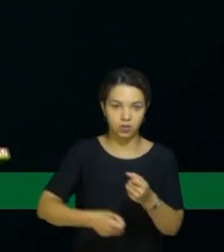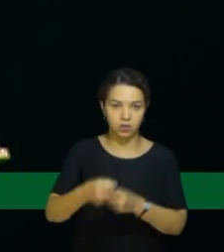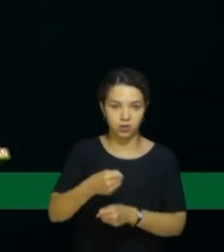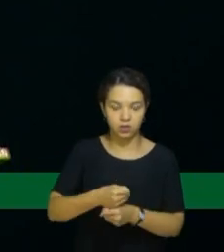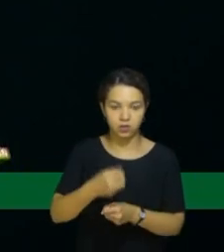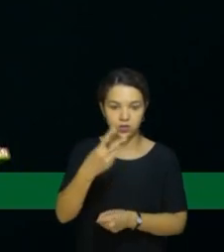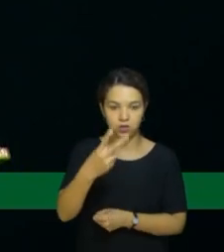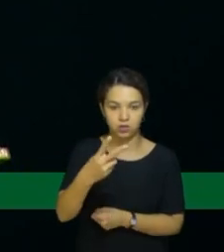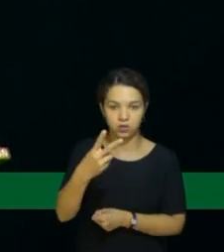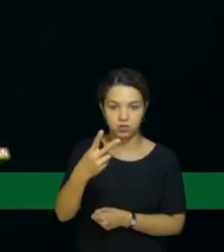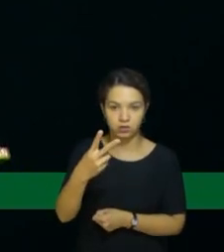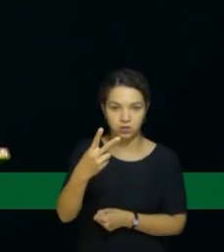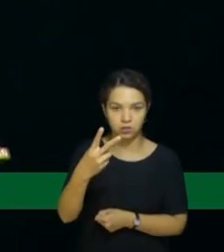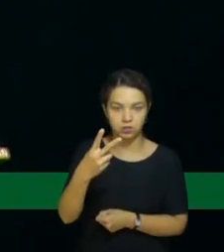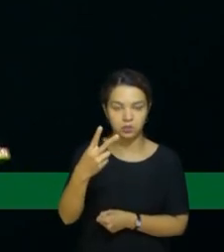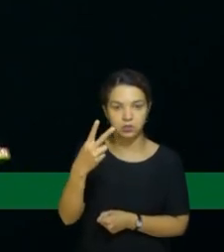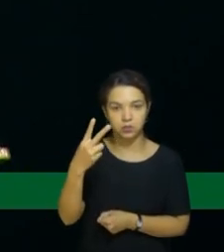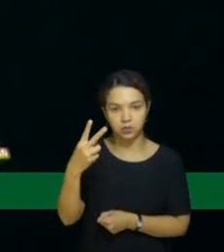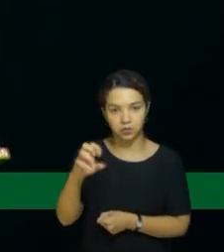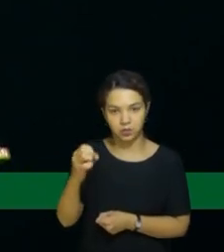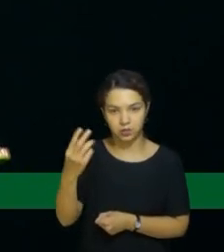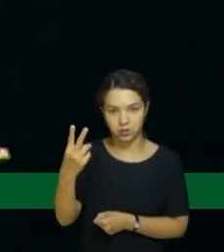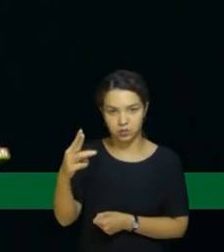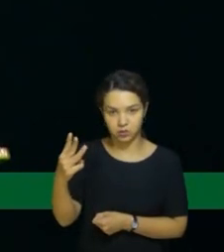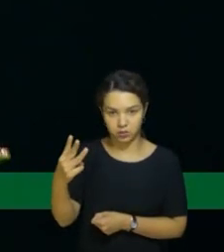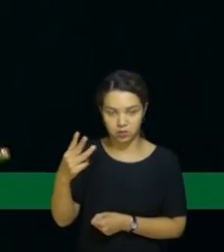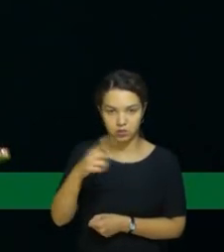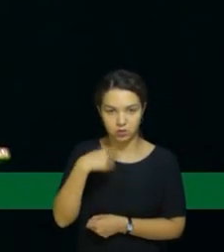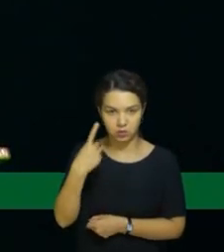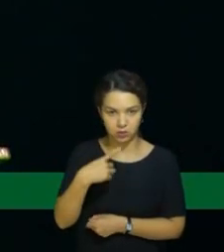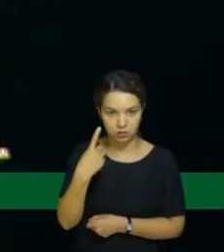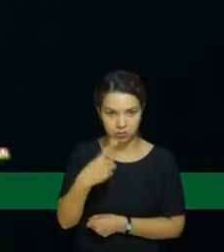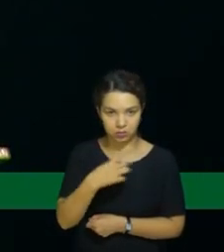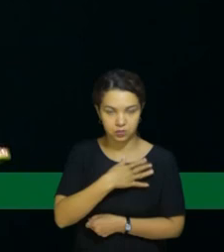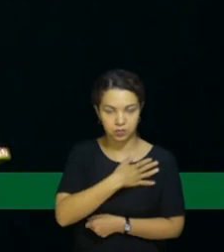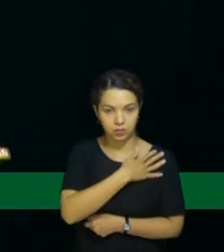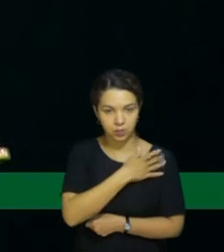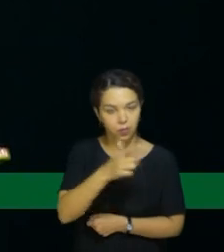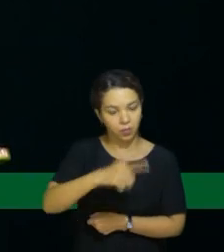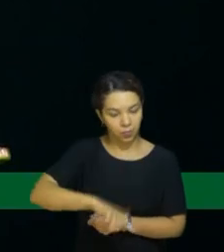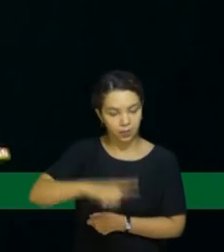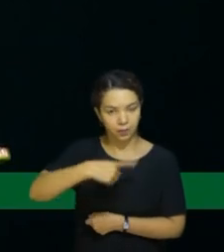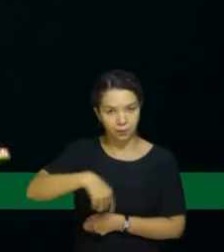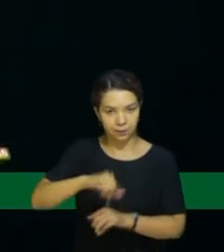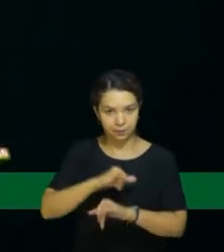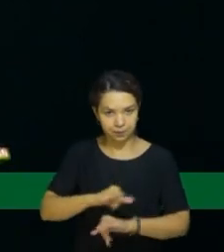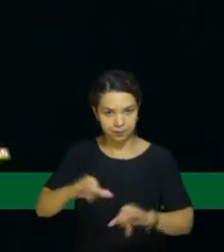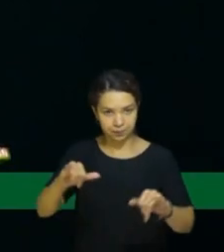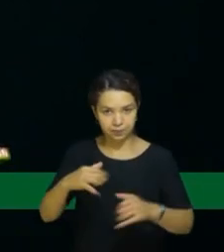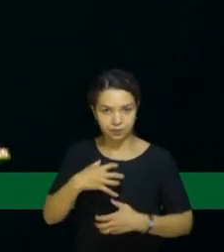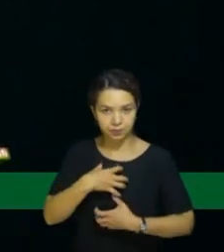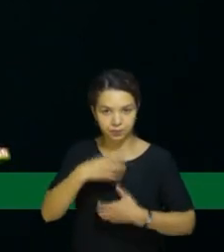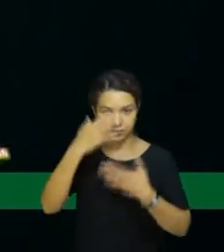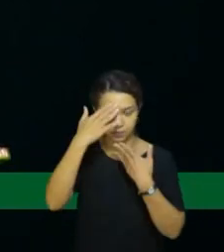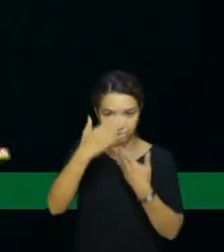2023 do deputado Napoleão Bernardes nós manifestamos mais uma vez a nossa gratidão volto a dizer não é um pleito